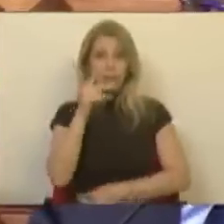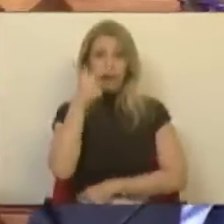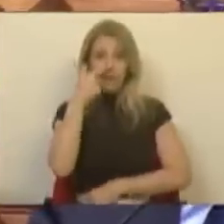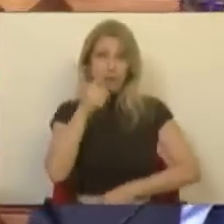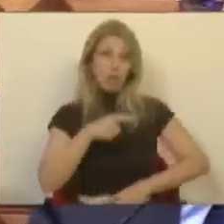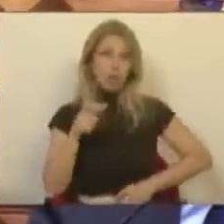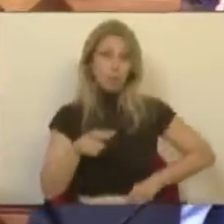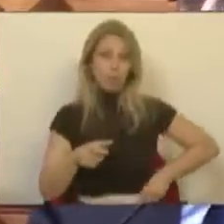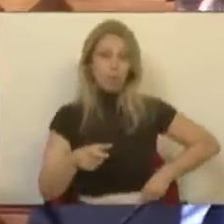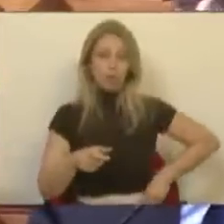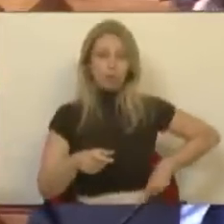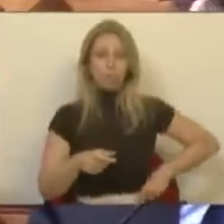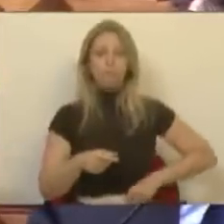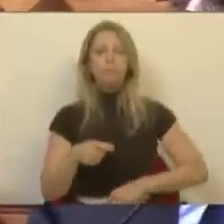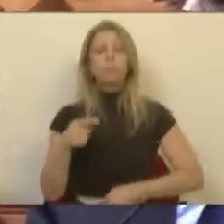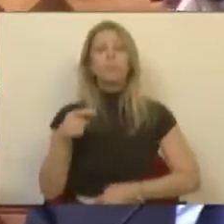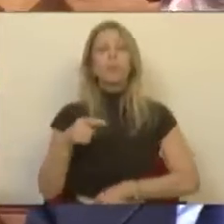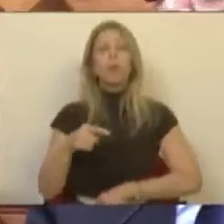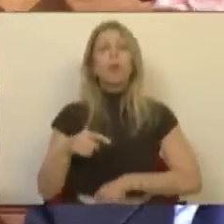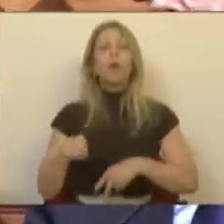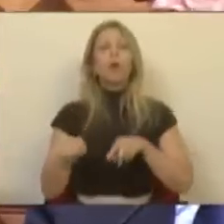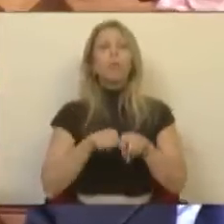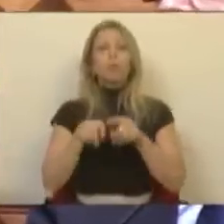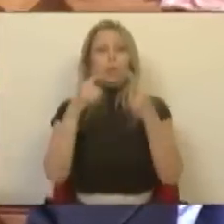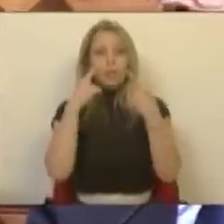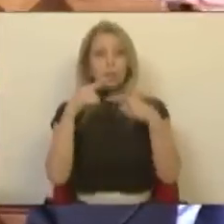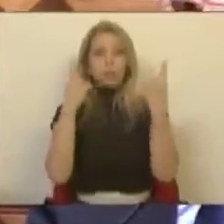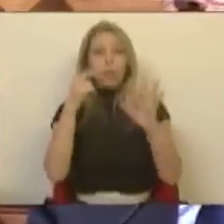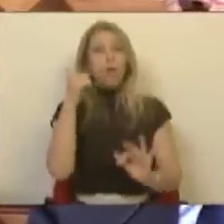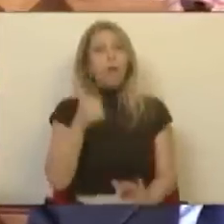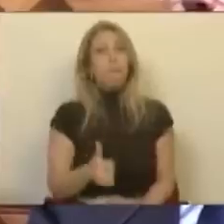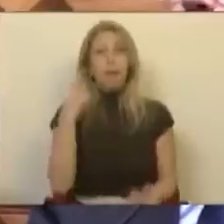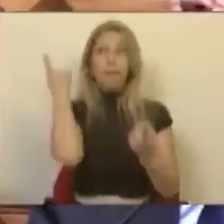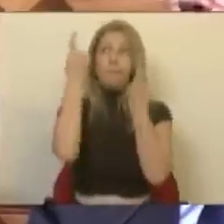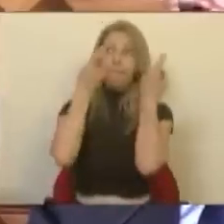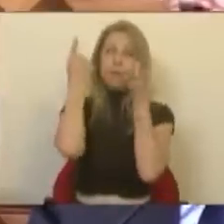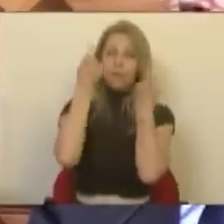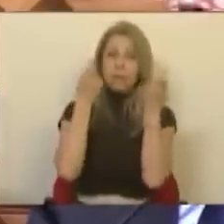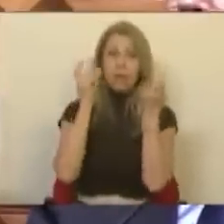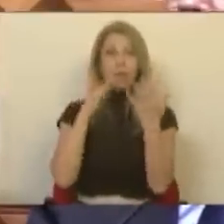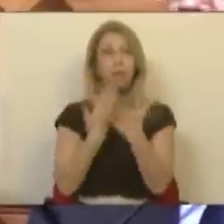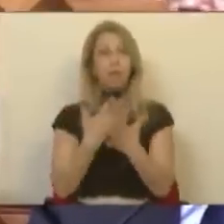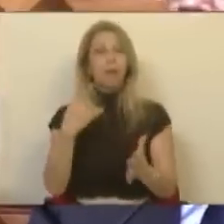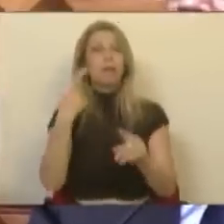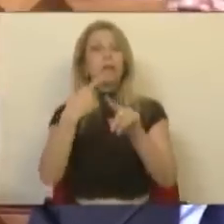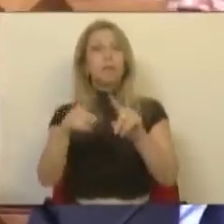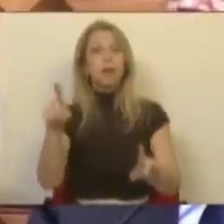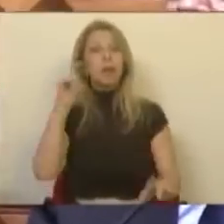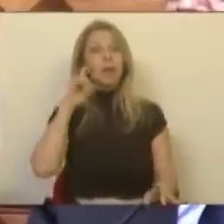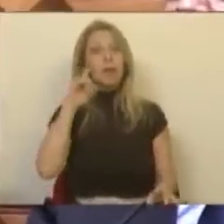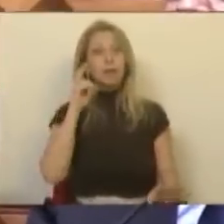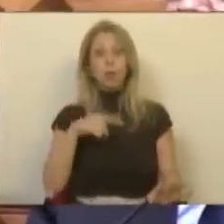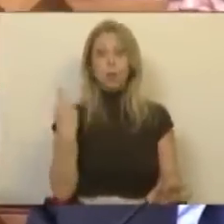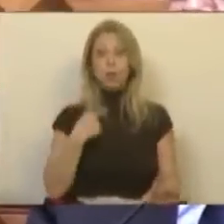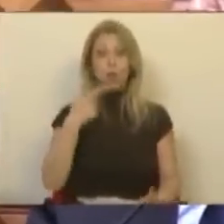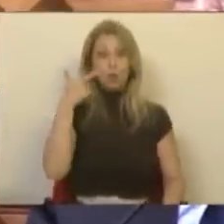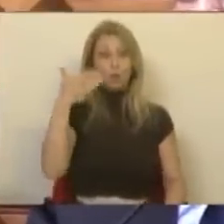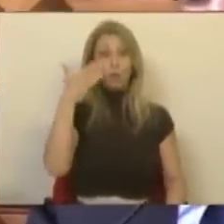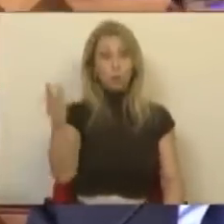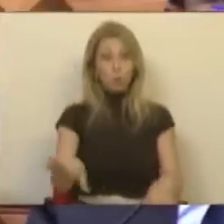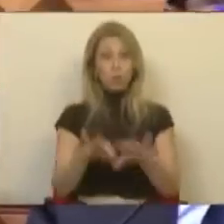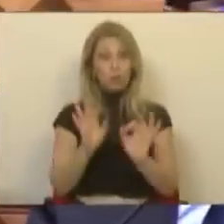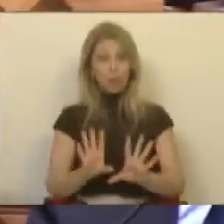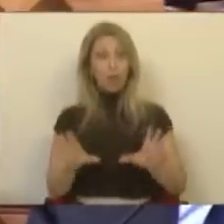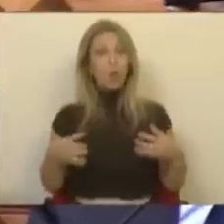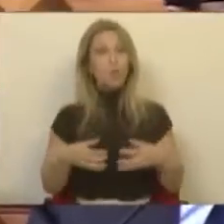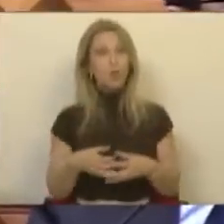são as políticas públicas bem desenhadas que fazem a diferença e garantem o nosso futuro enquanto comunidade e é